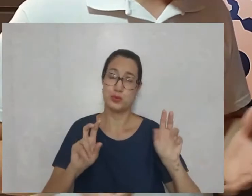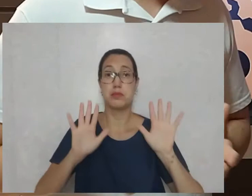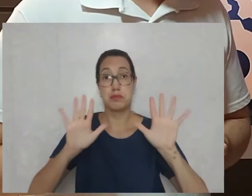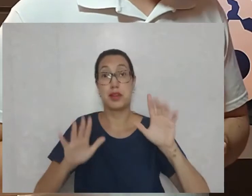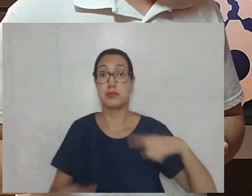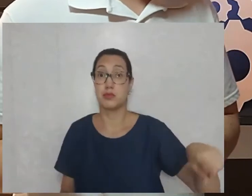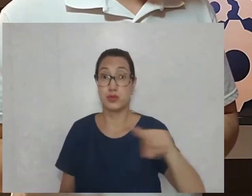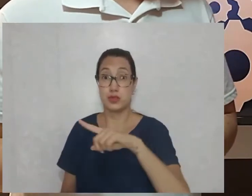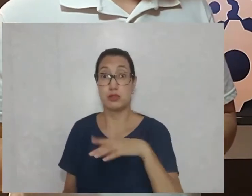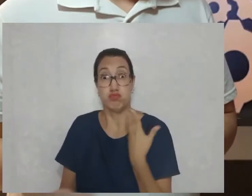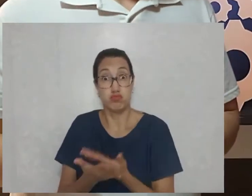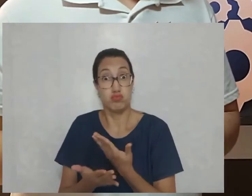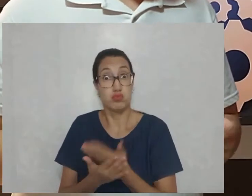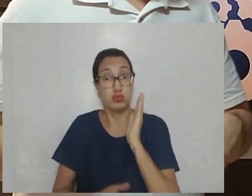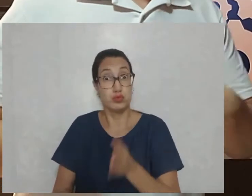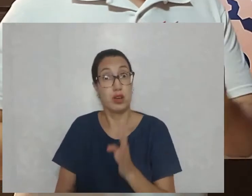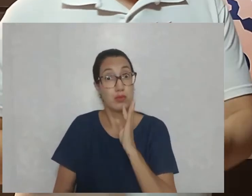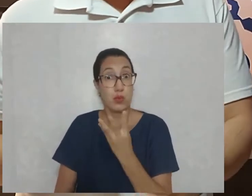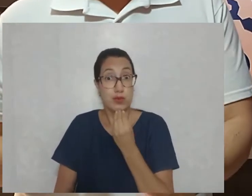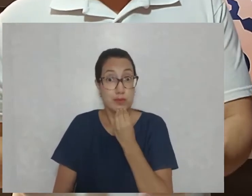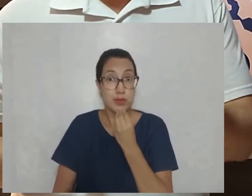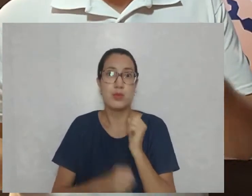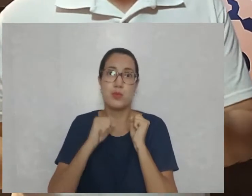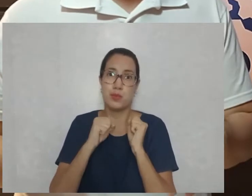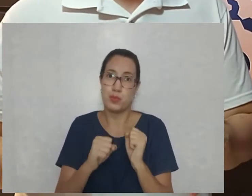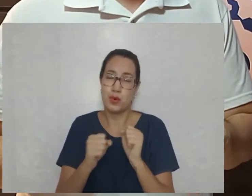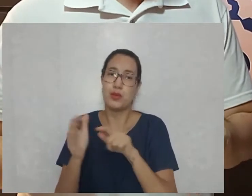processo automatizado de projeto. Mas isso já passa a